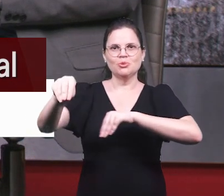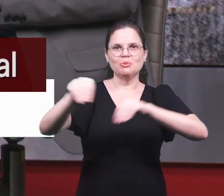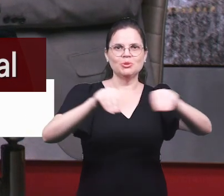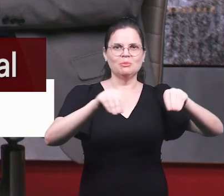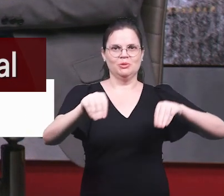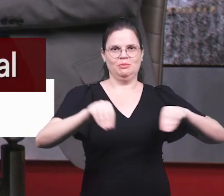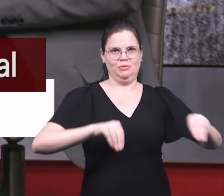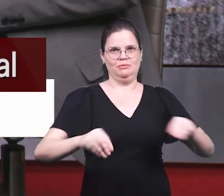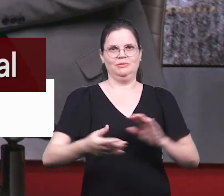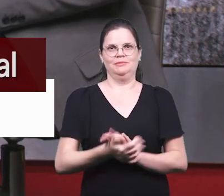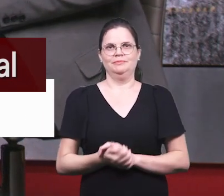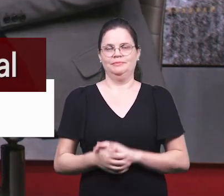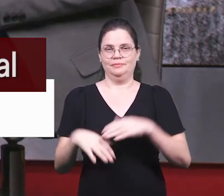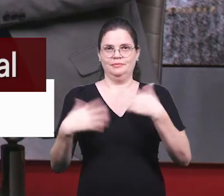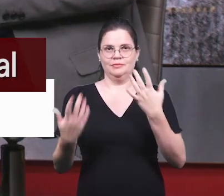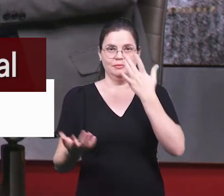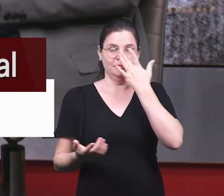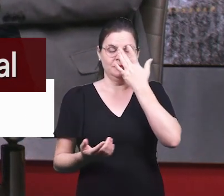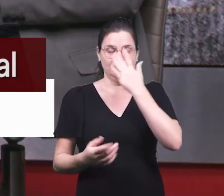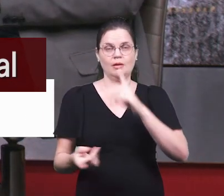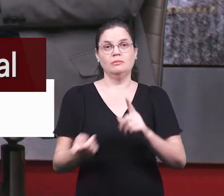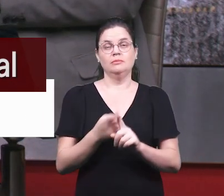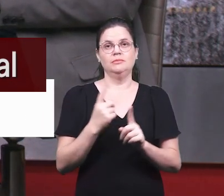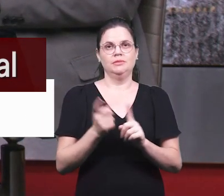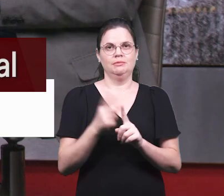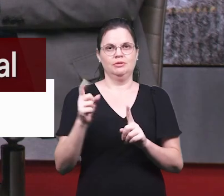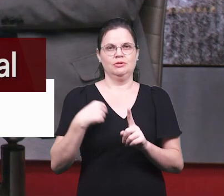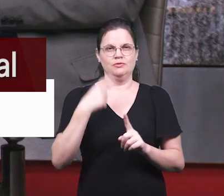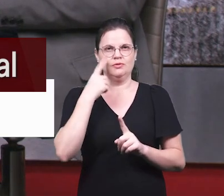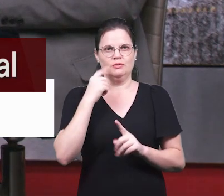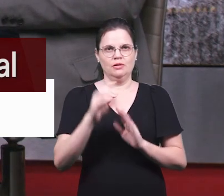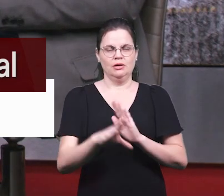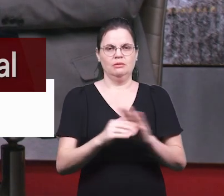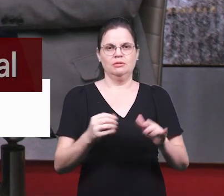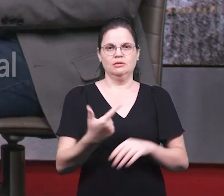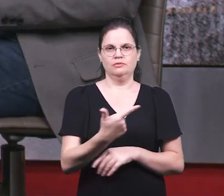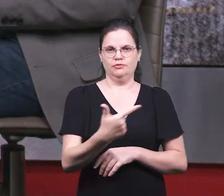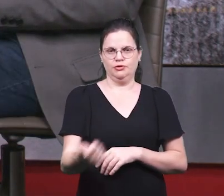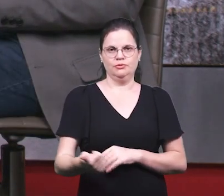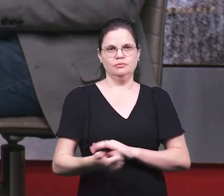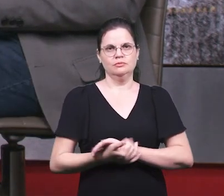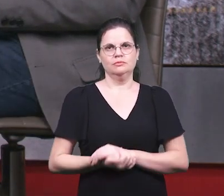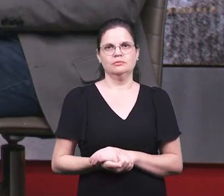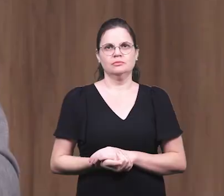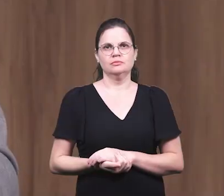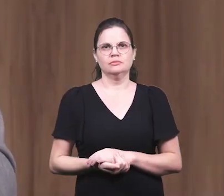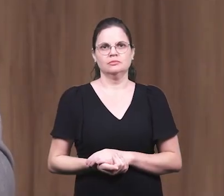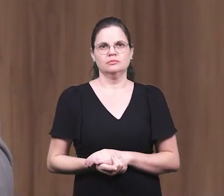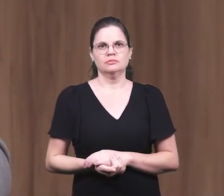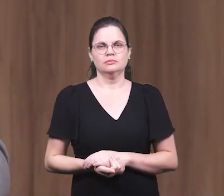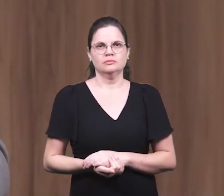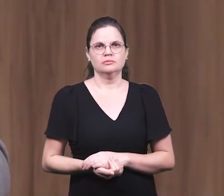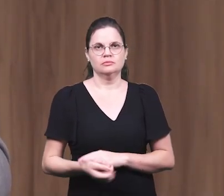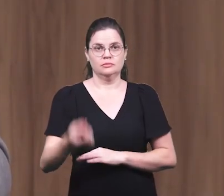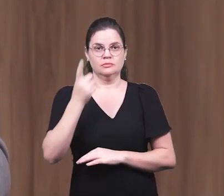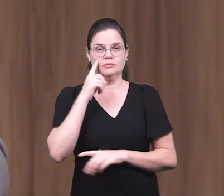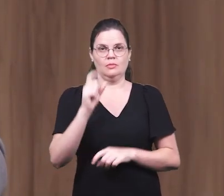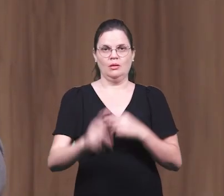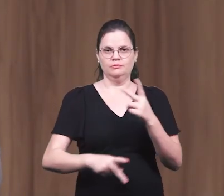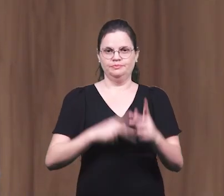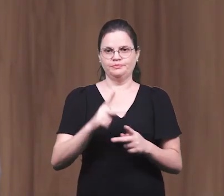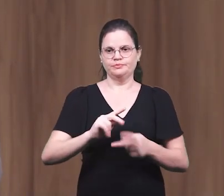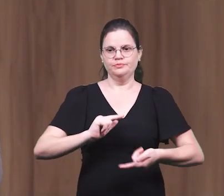você vai fazer para nós? Num primeiro momento, a gente pode olhar assim, no capítulo 21, você vê, então, o povo de